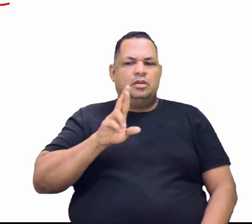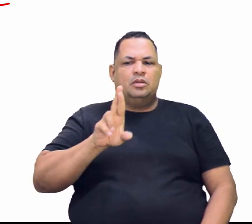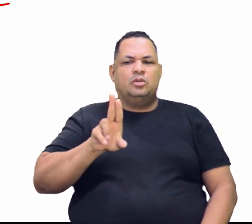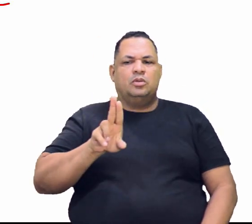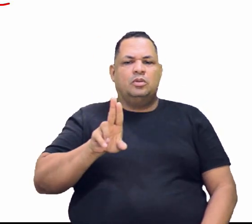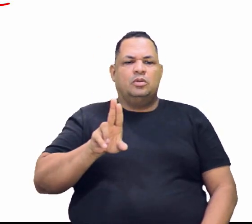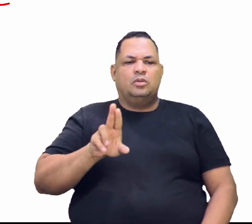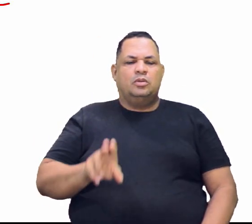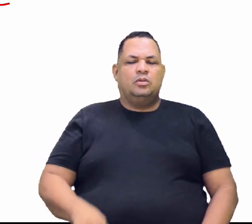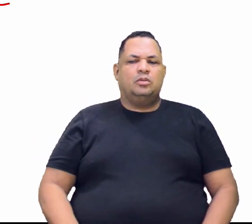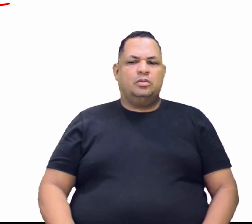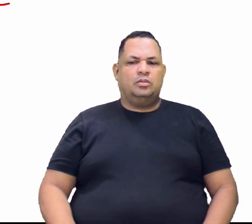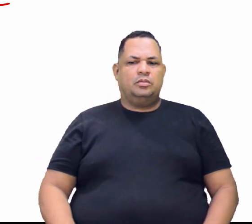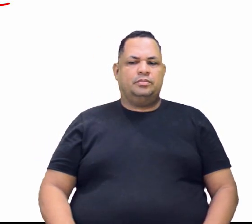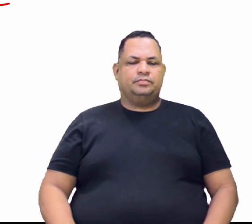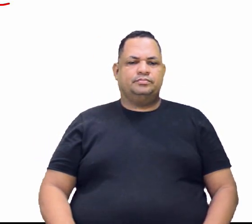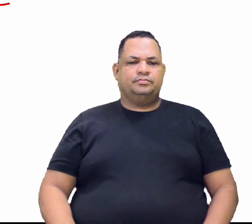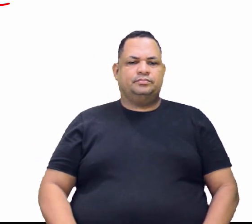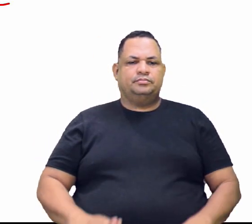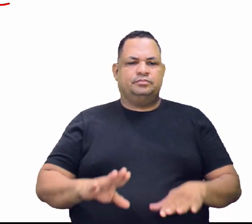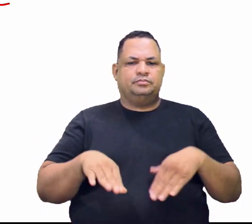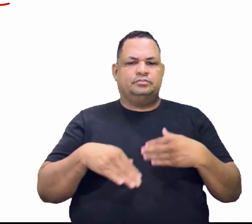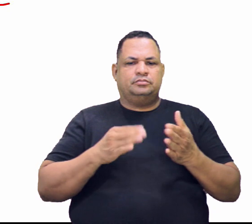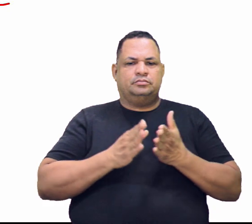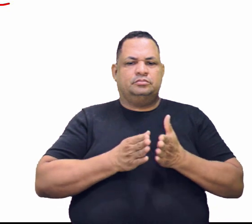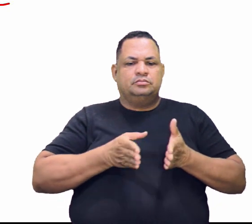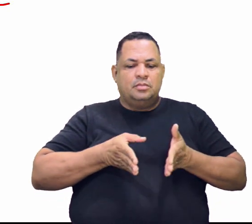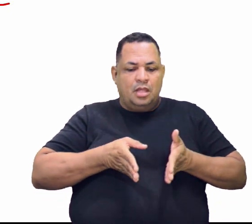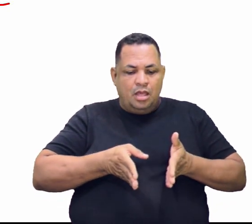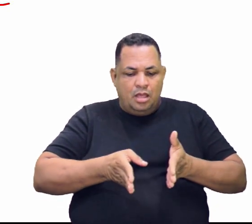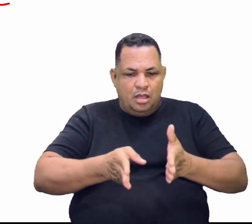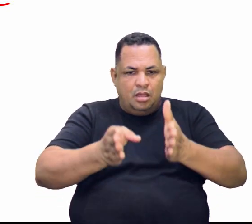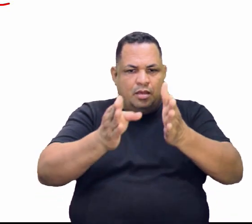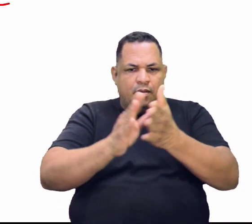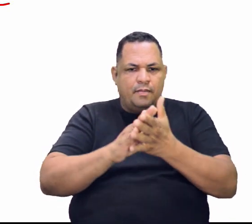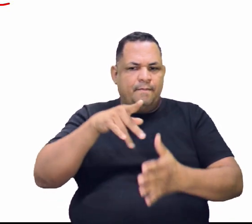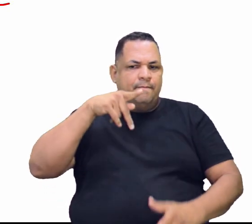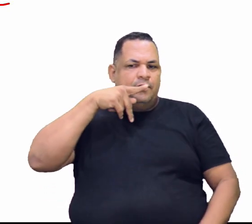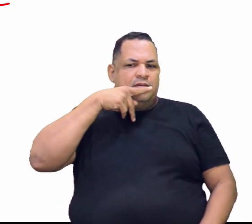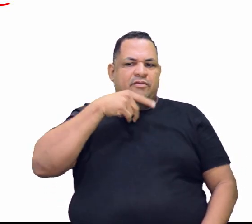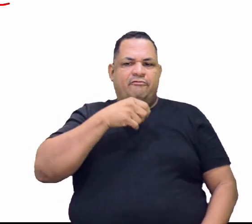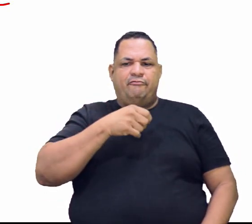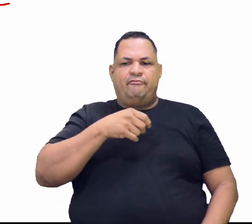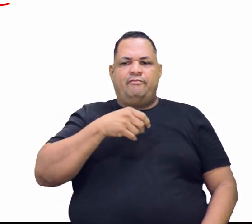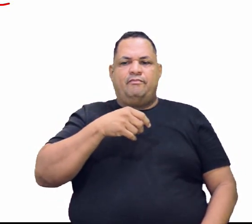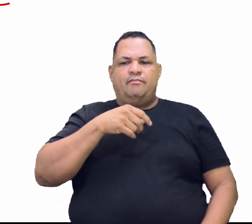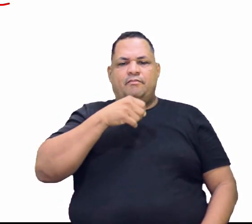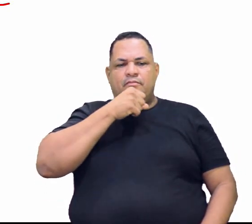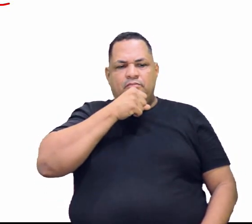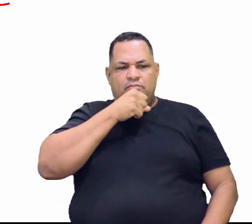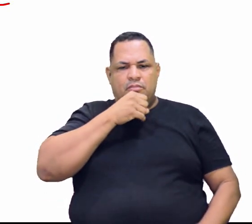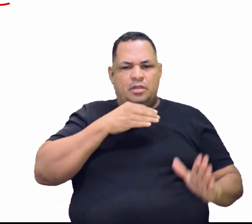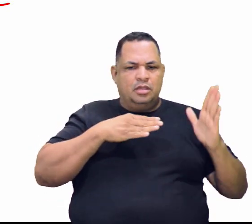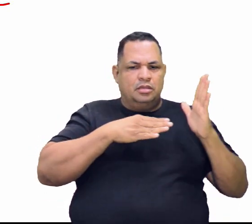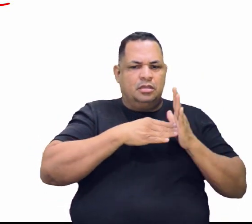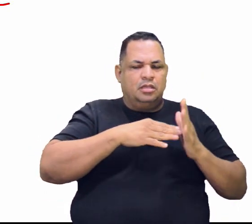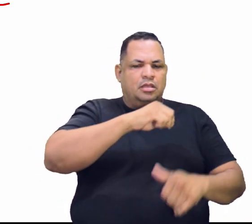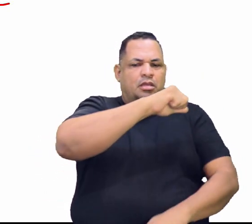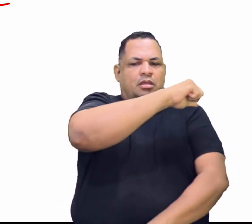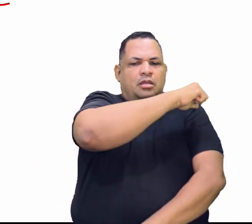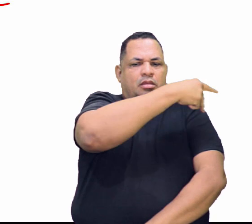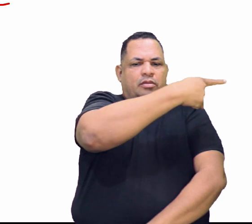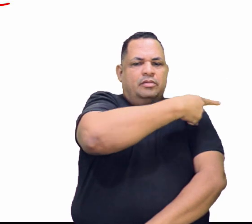ainda. Mas já existia quinina na época. Rondon, acima da cachoeira, com